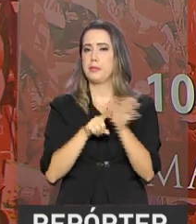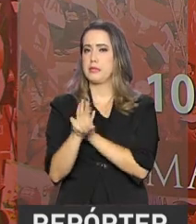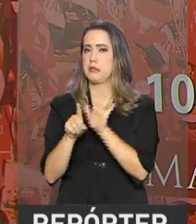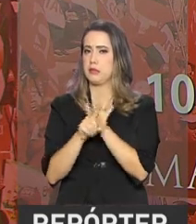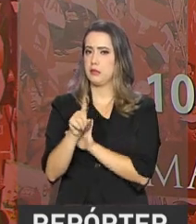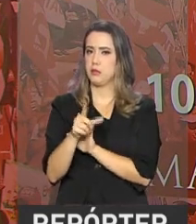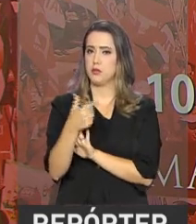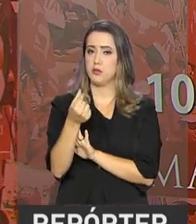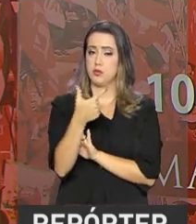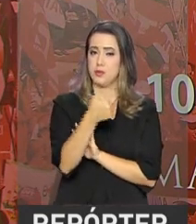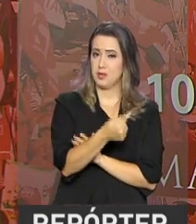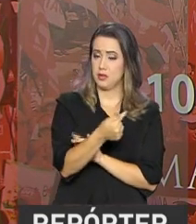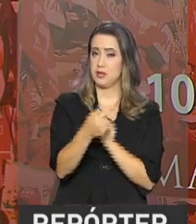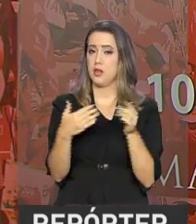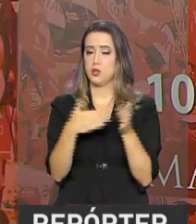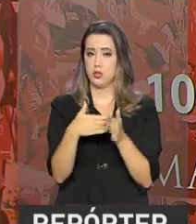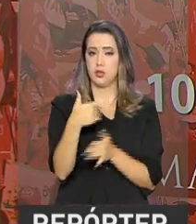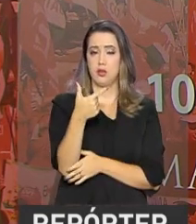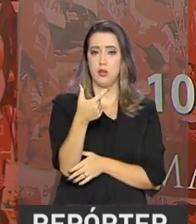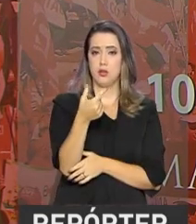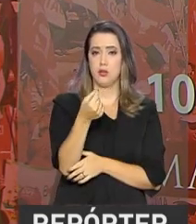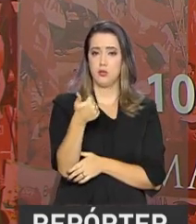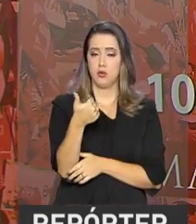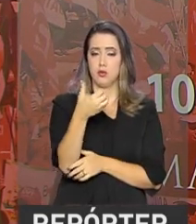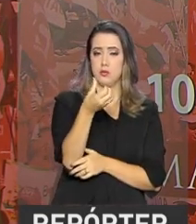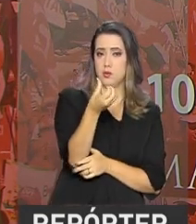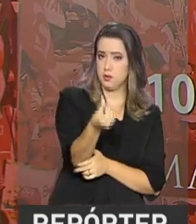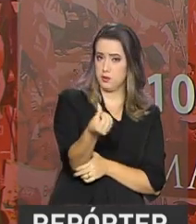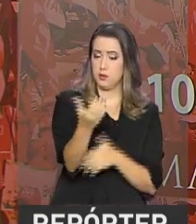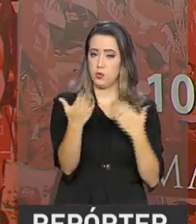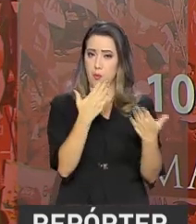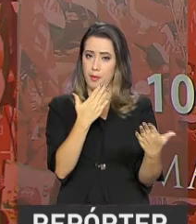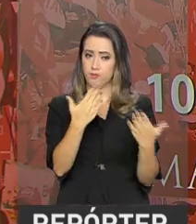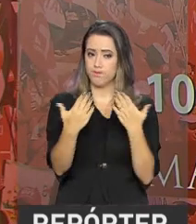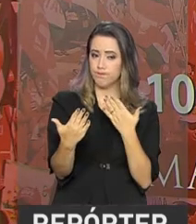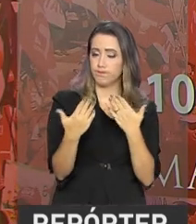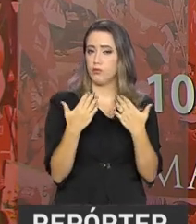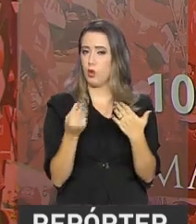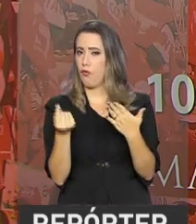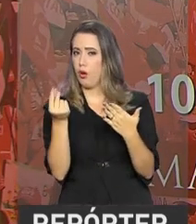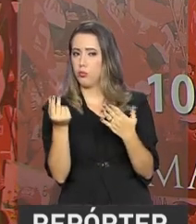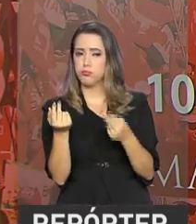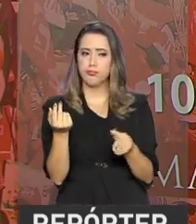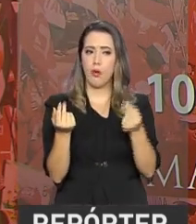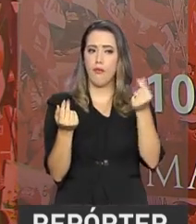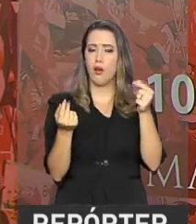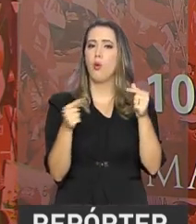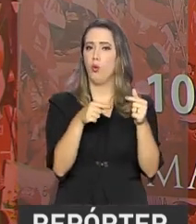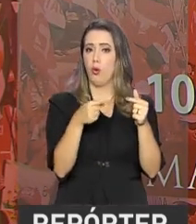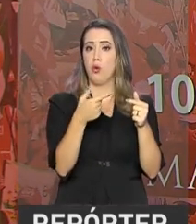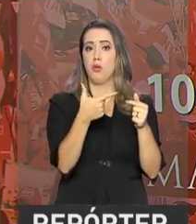de 2017 comparou com os preços verificados no ano de 2016 néné e a gente constatou que grande